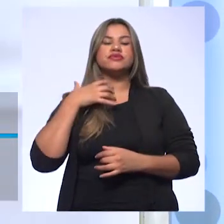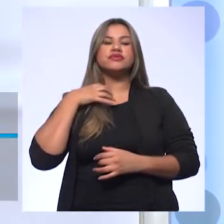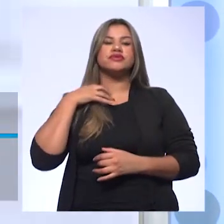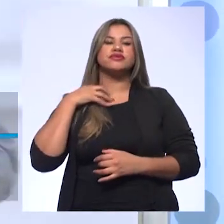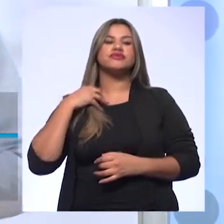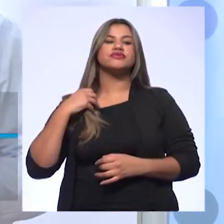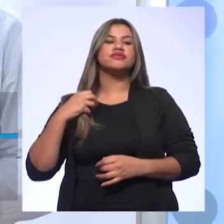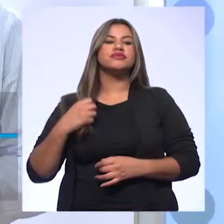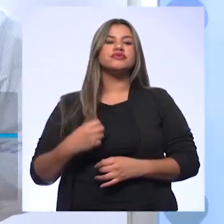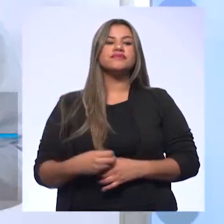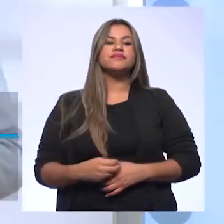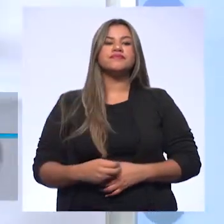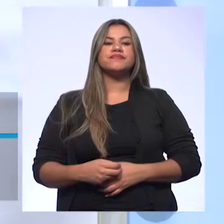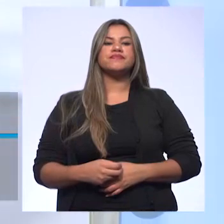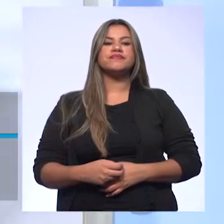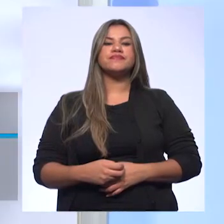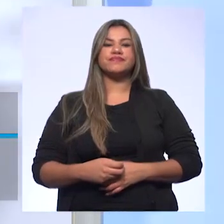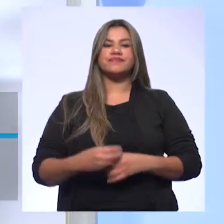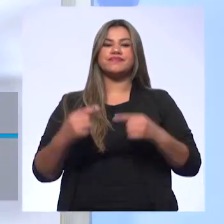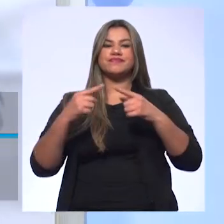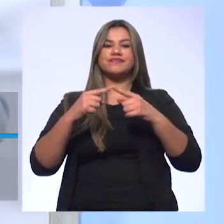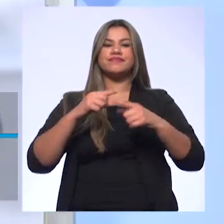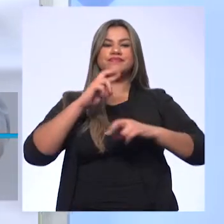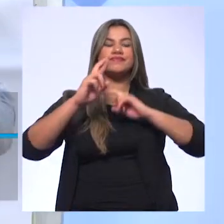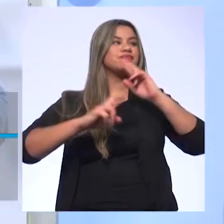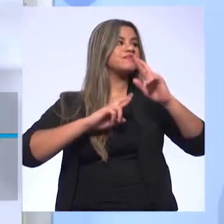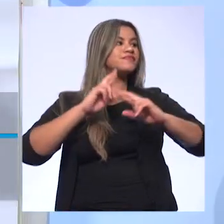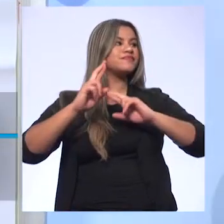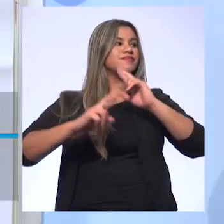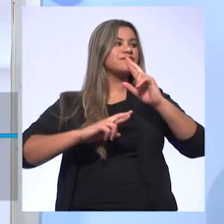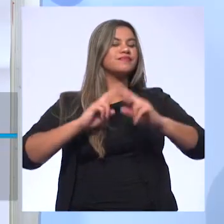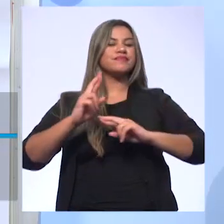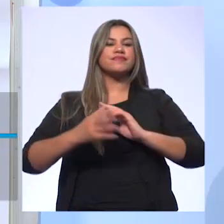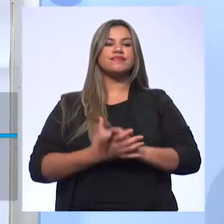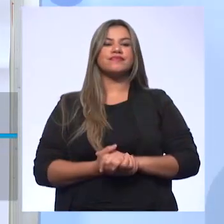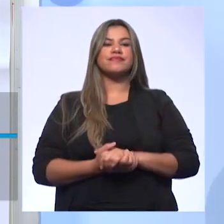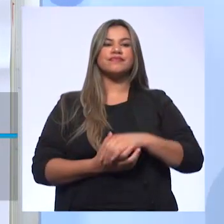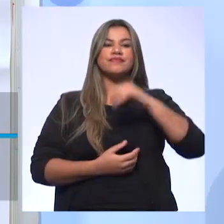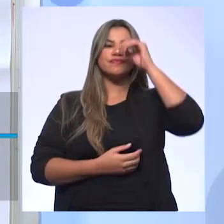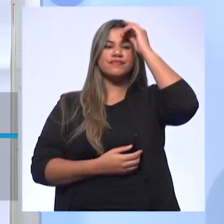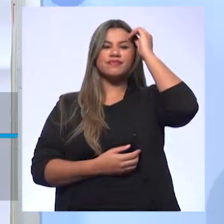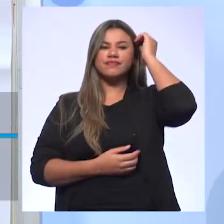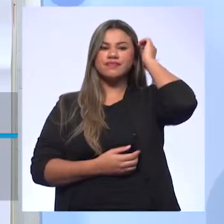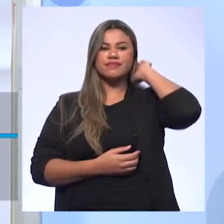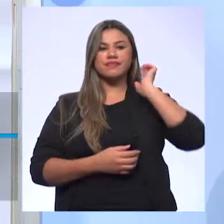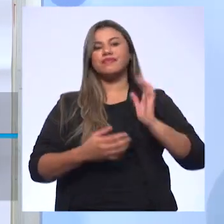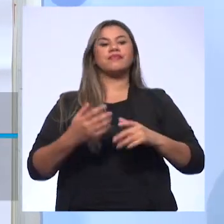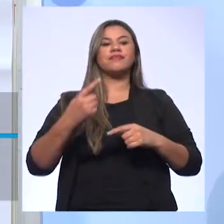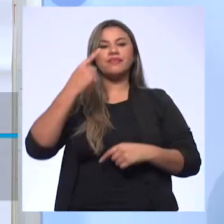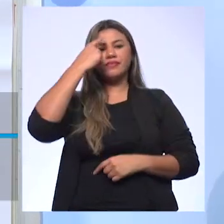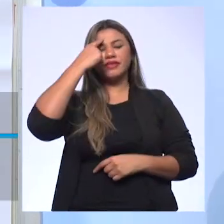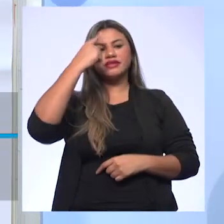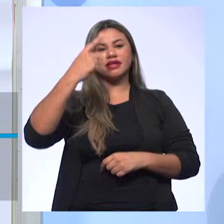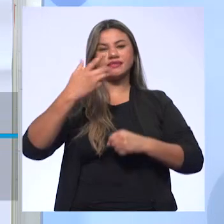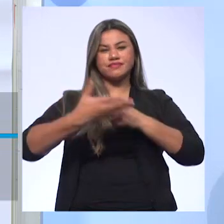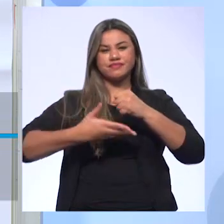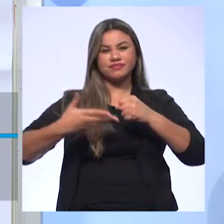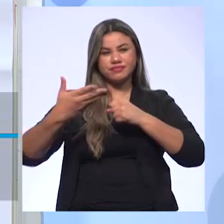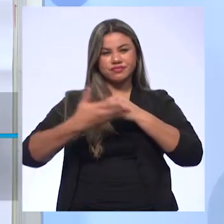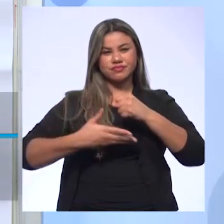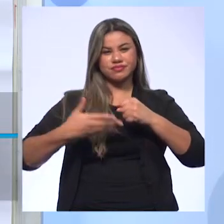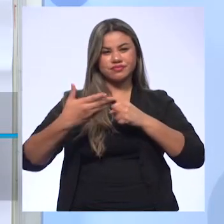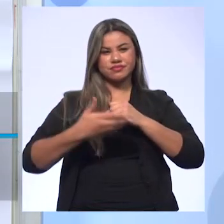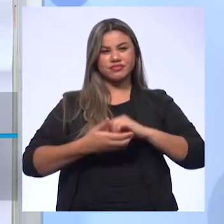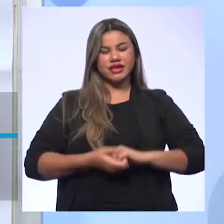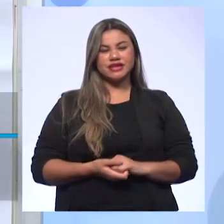resposta do que a gente precisava, pensar nessas estruturas. Pensar nessas estruturas é pensar na carne, né, professor?